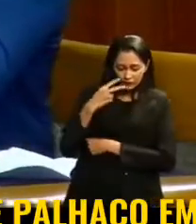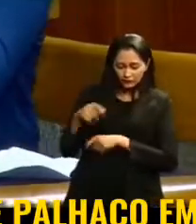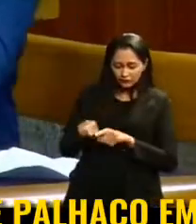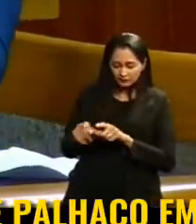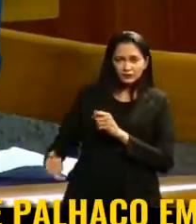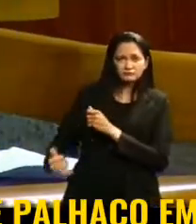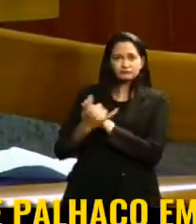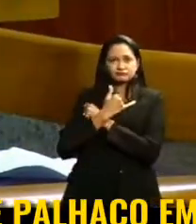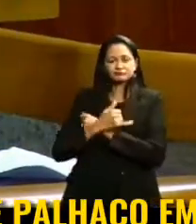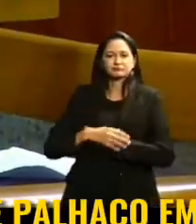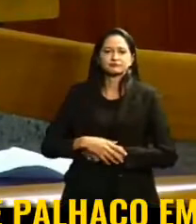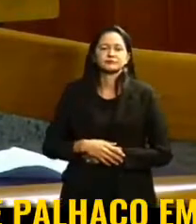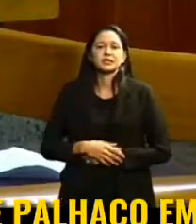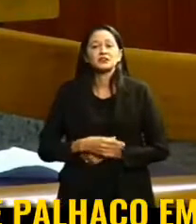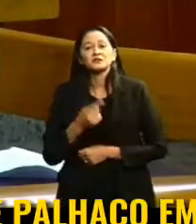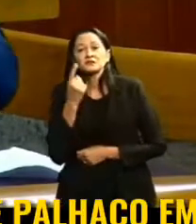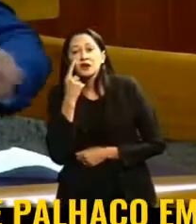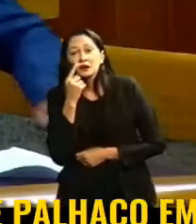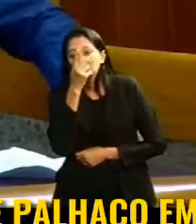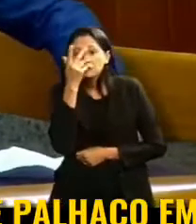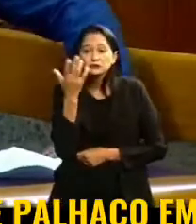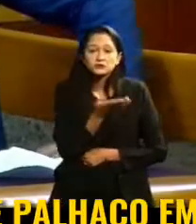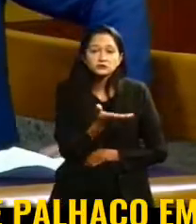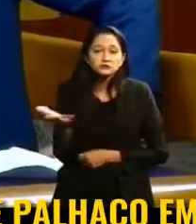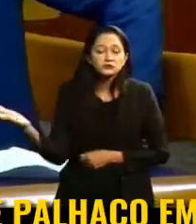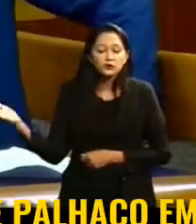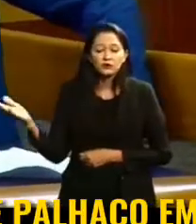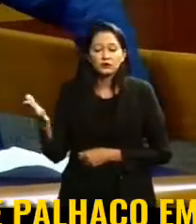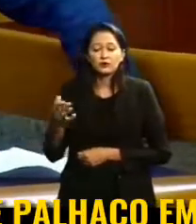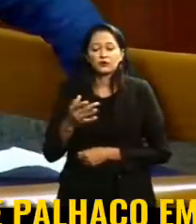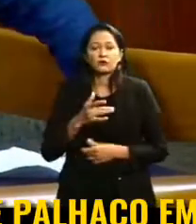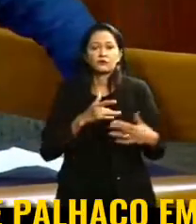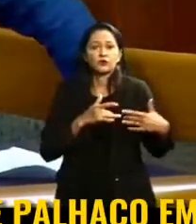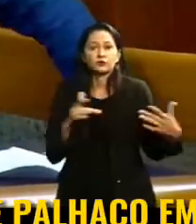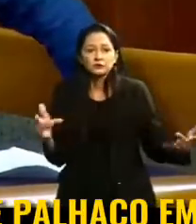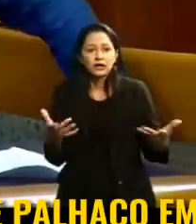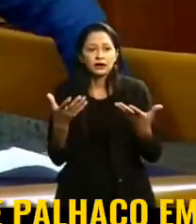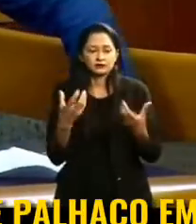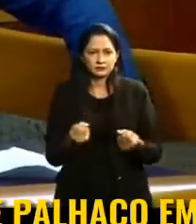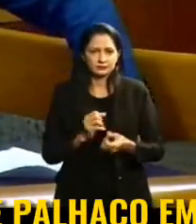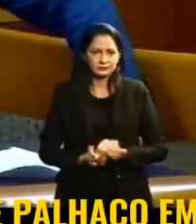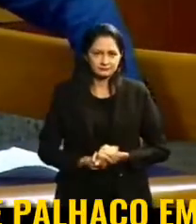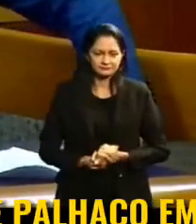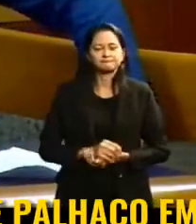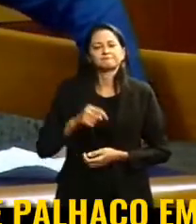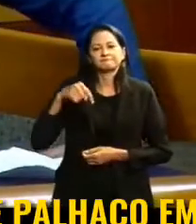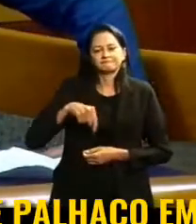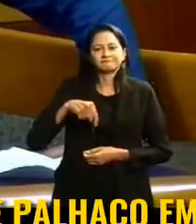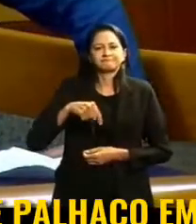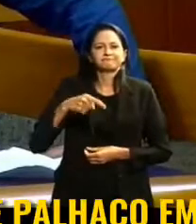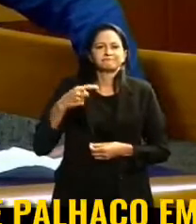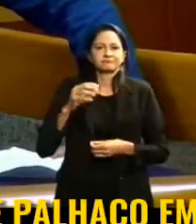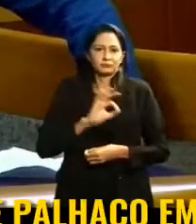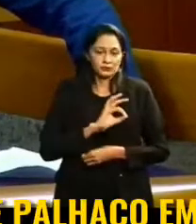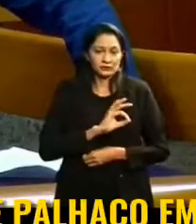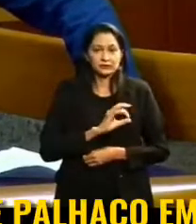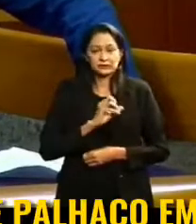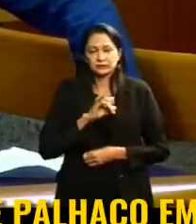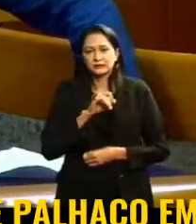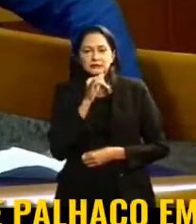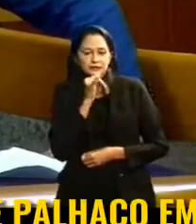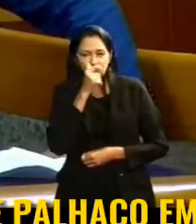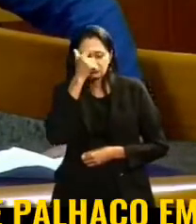quero encontrar um voluntário aqui, porque eu tenho uma doutrina na Polícia Militar, que quando a gente comete algum erro,